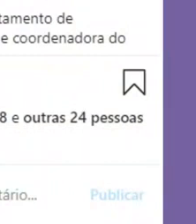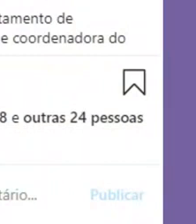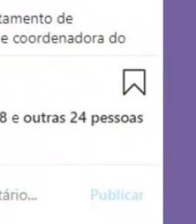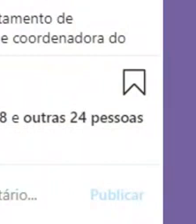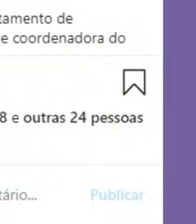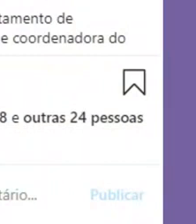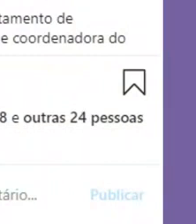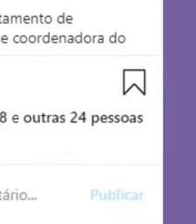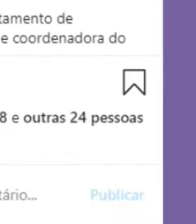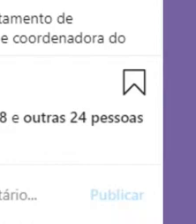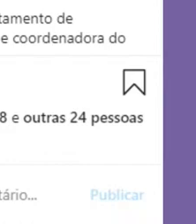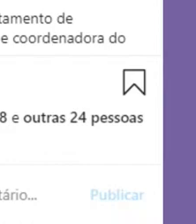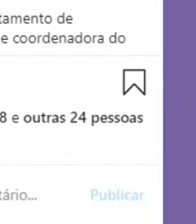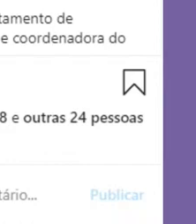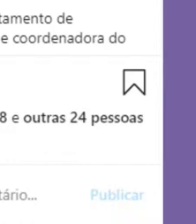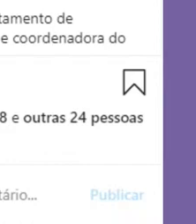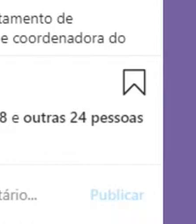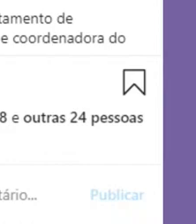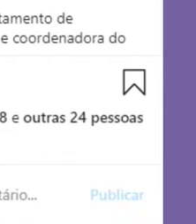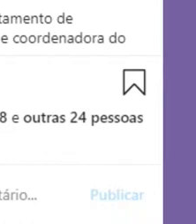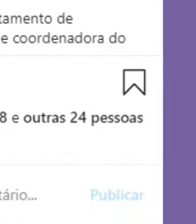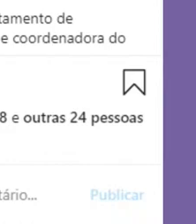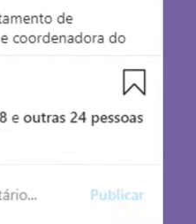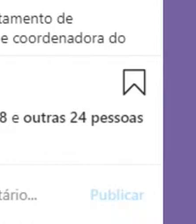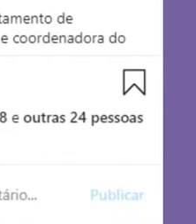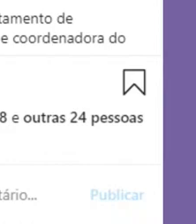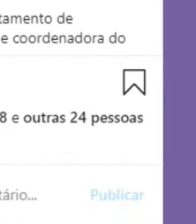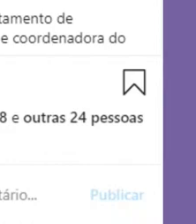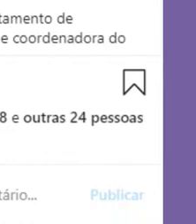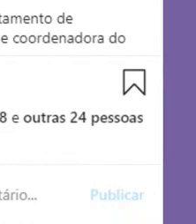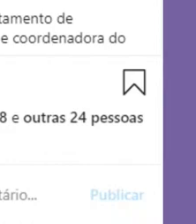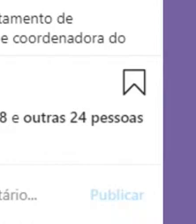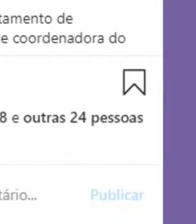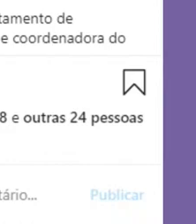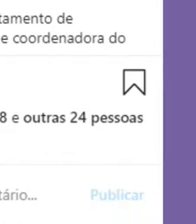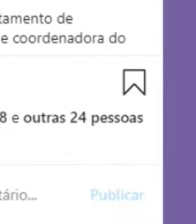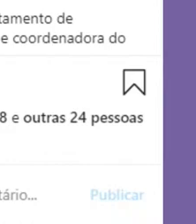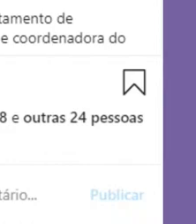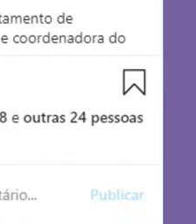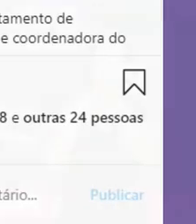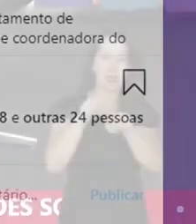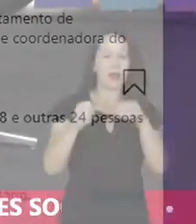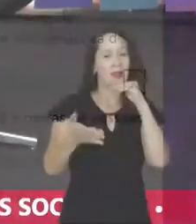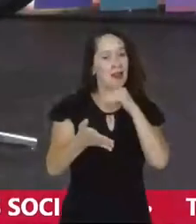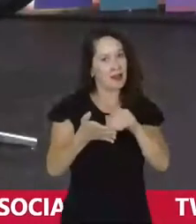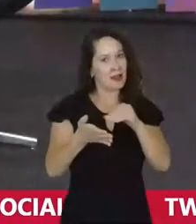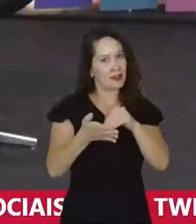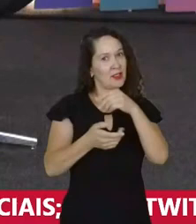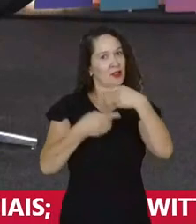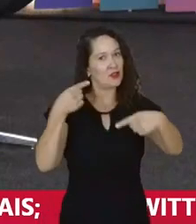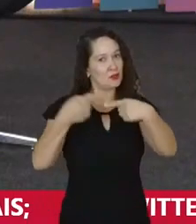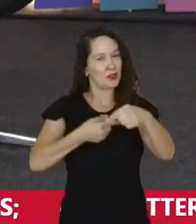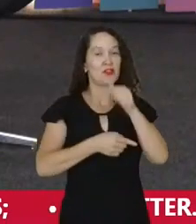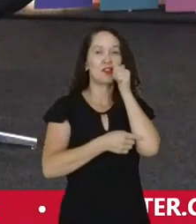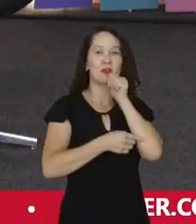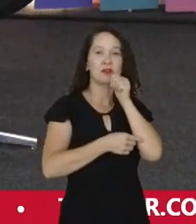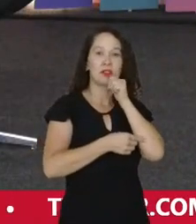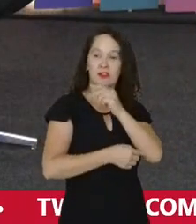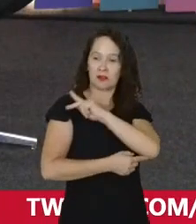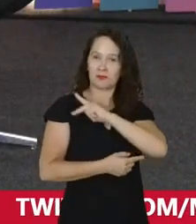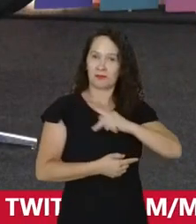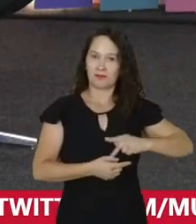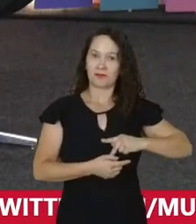referência em pesquisas sobre feminismo, relações de gênero, violência contra a mulher e atuou na Secretaria de Políticas para as Mulheres da Presidência